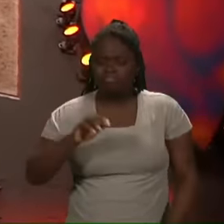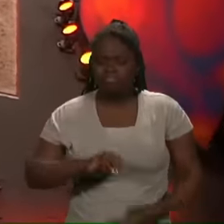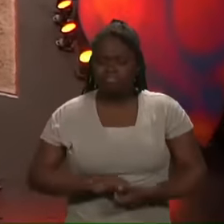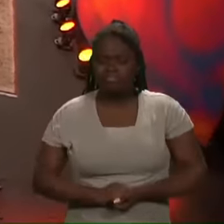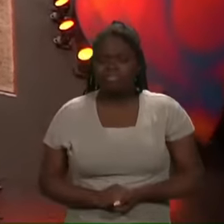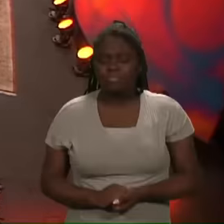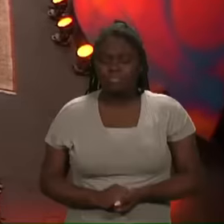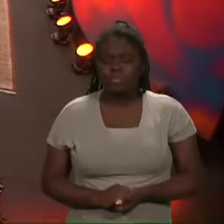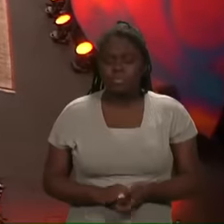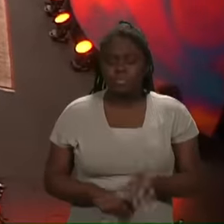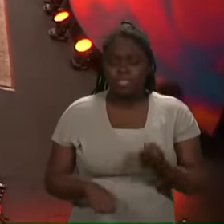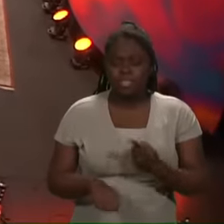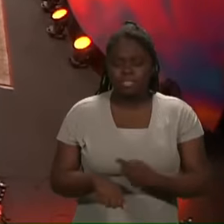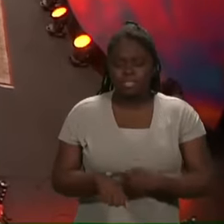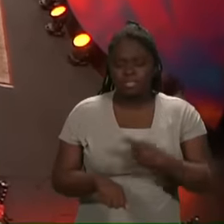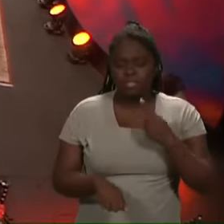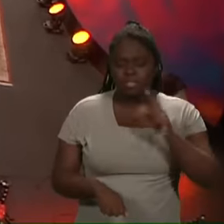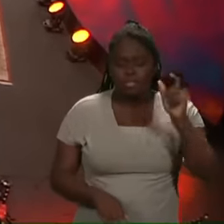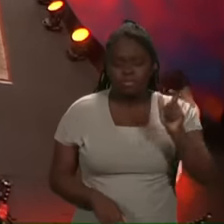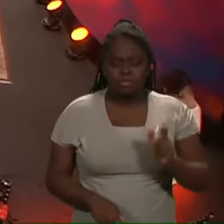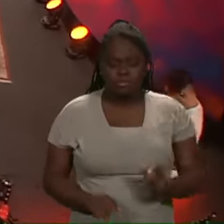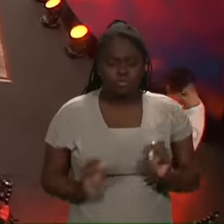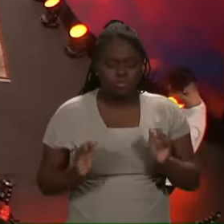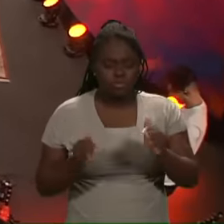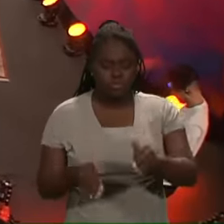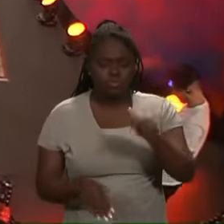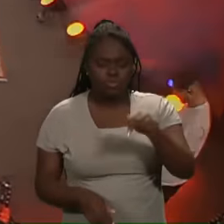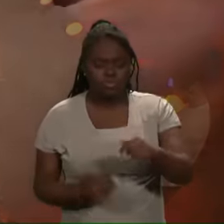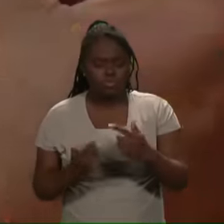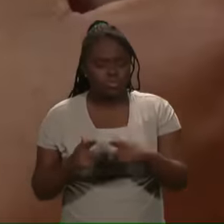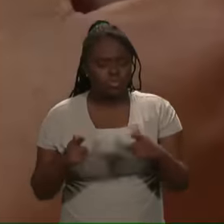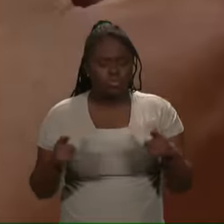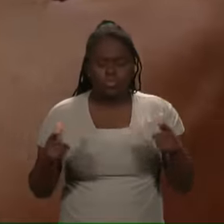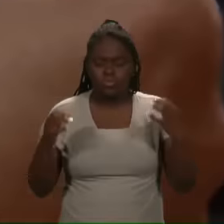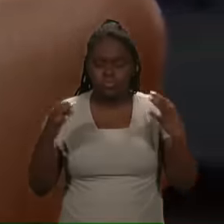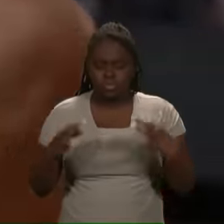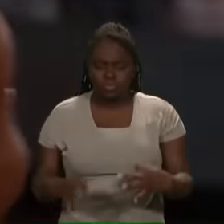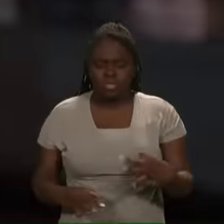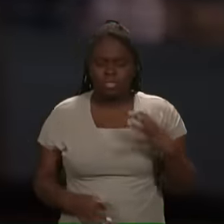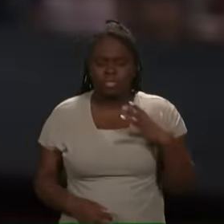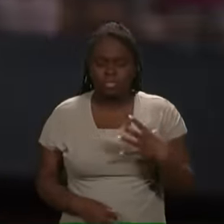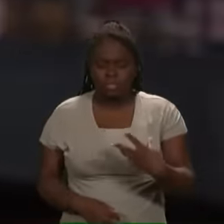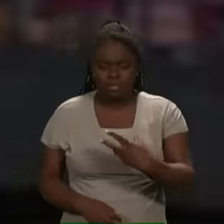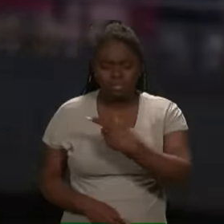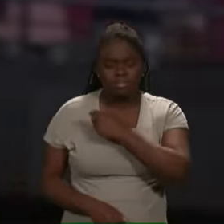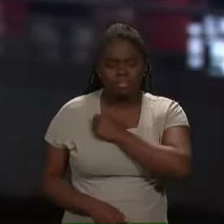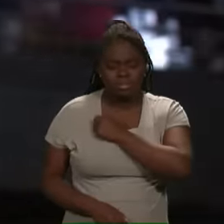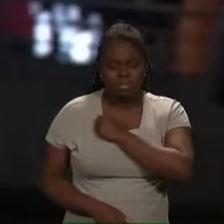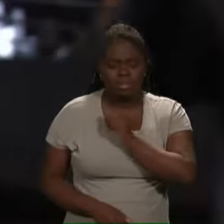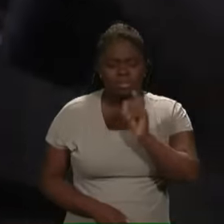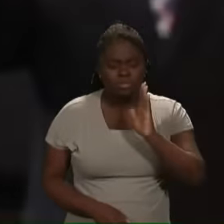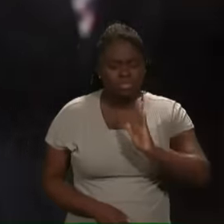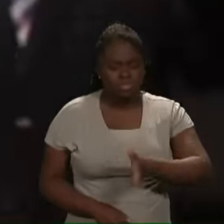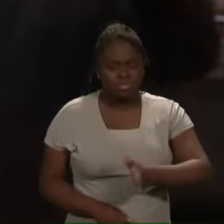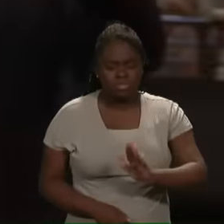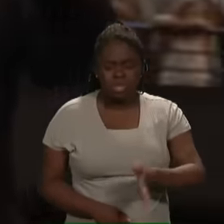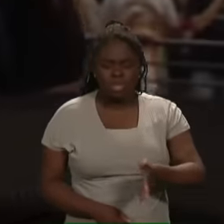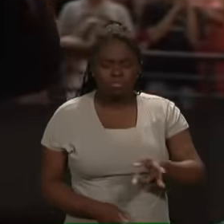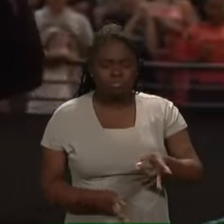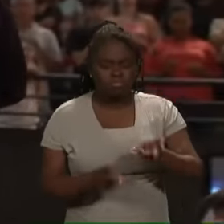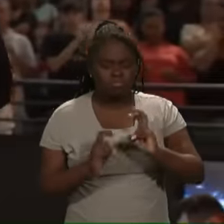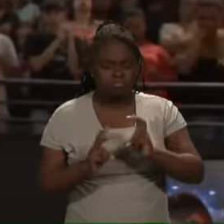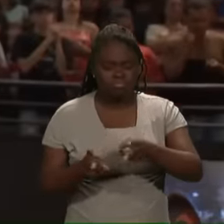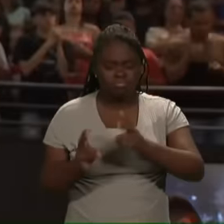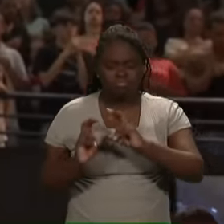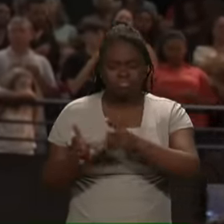aquele que chegou aqui, que não tem essa certeza de salvação, aquele que já ouviu tantas e tantas vezes a